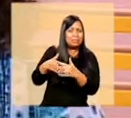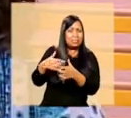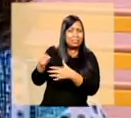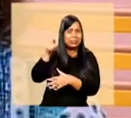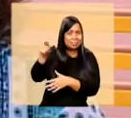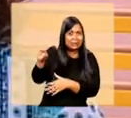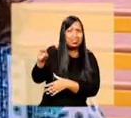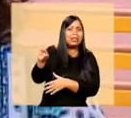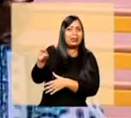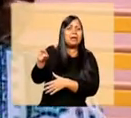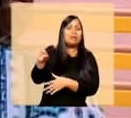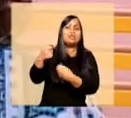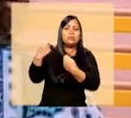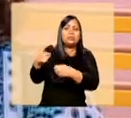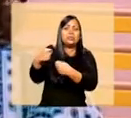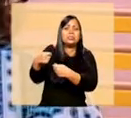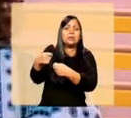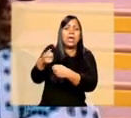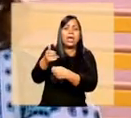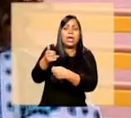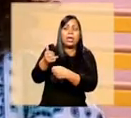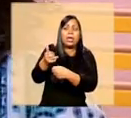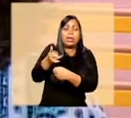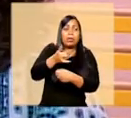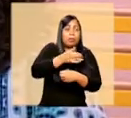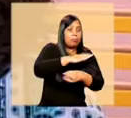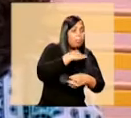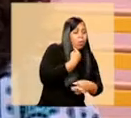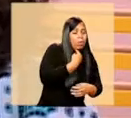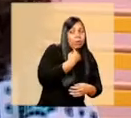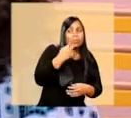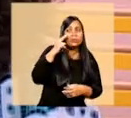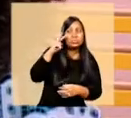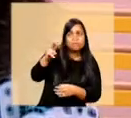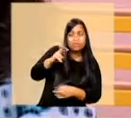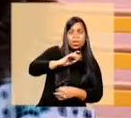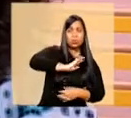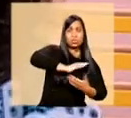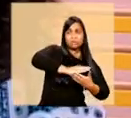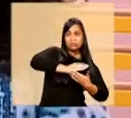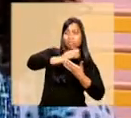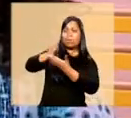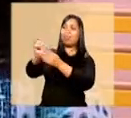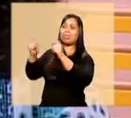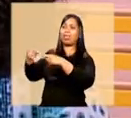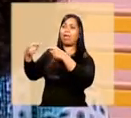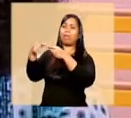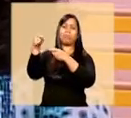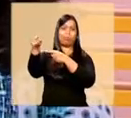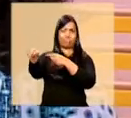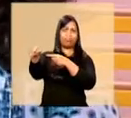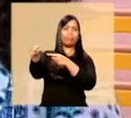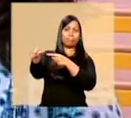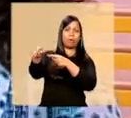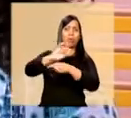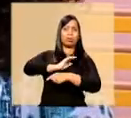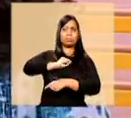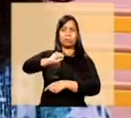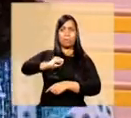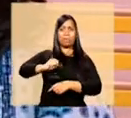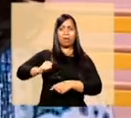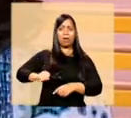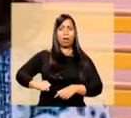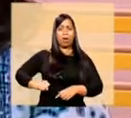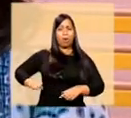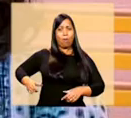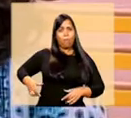independente dela, quando você perdeu o seu ente querido, você olha, o coração do meu filho pode estar ali batendo, um